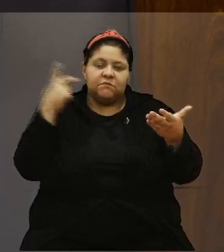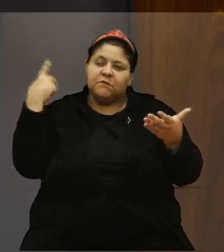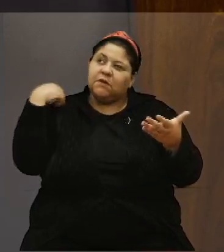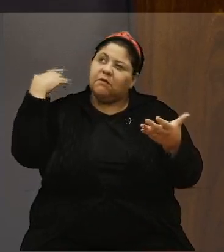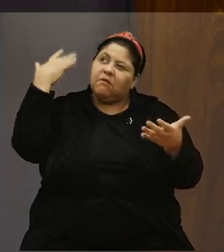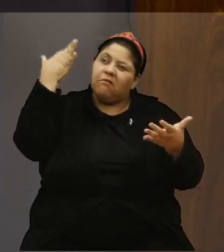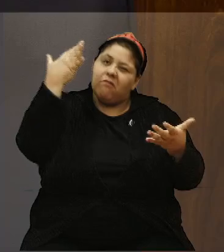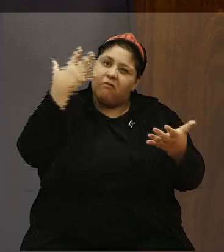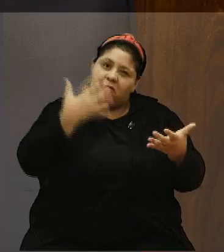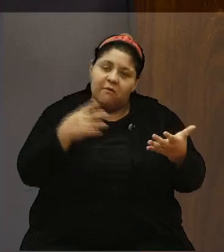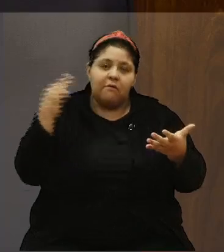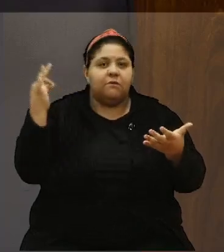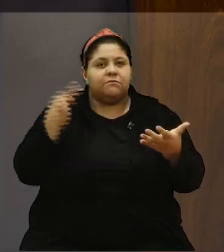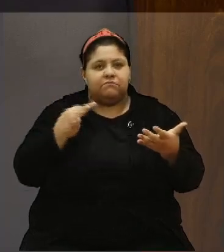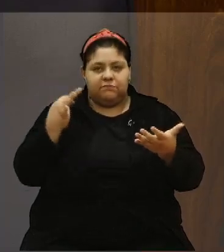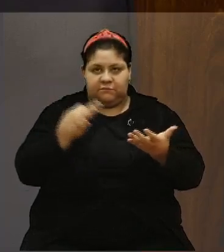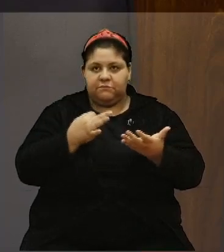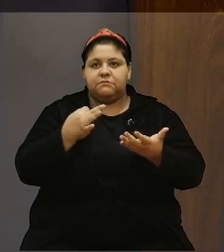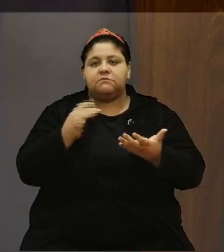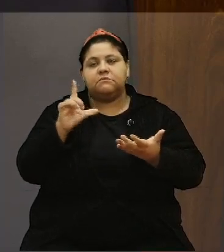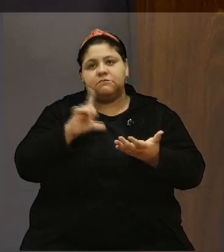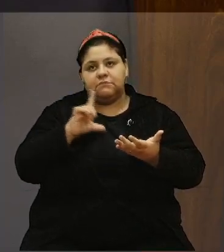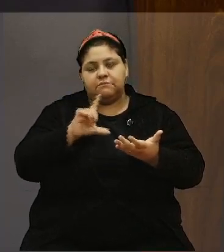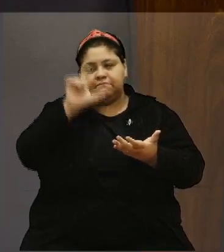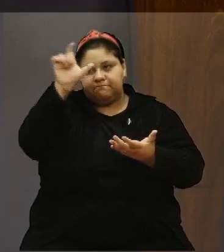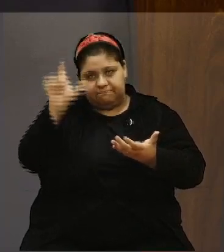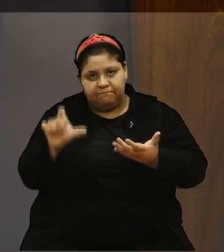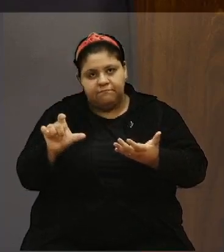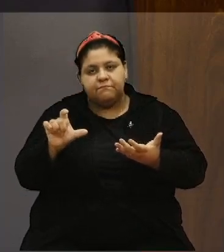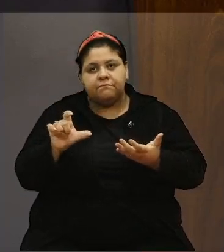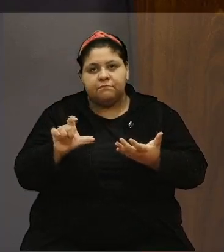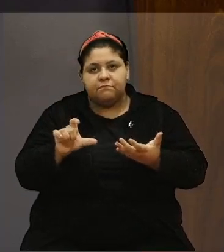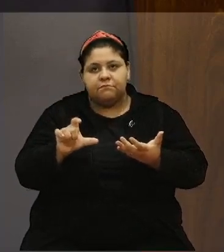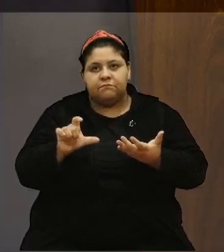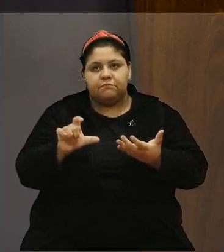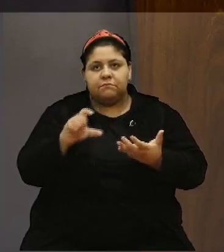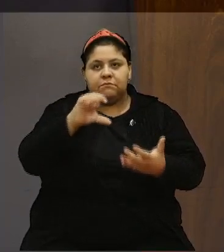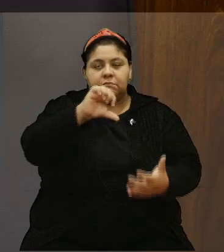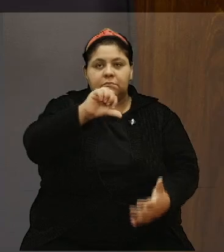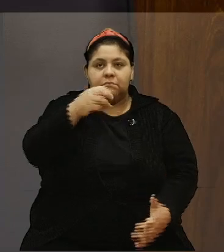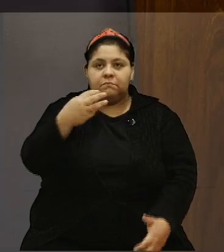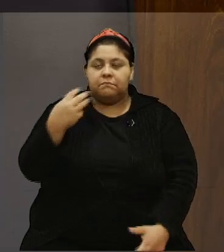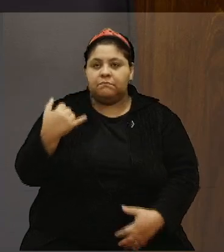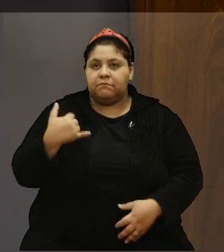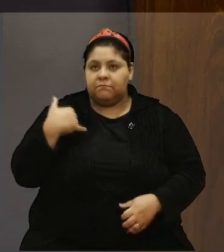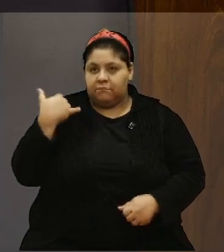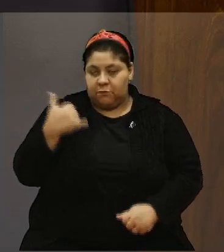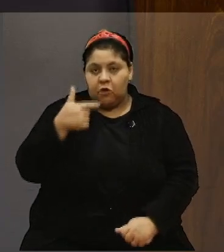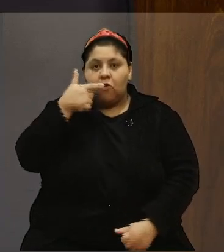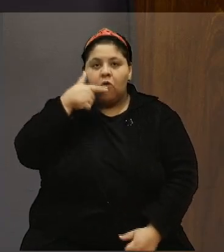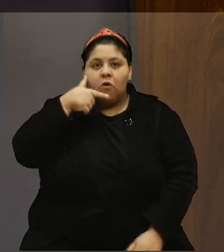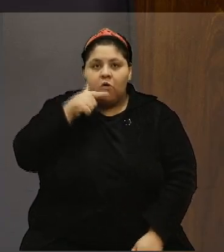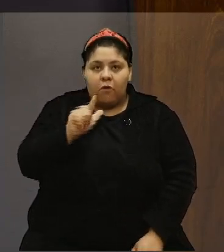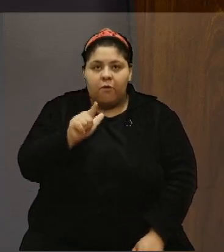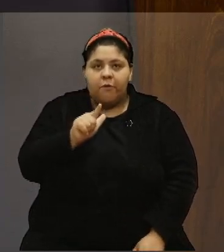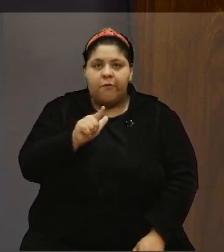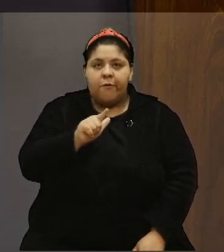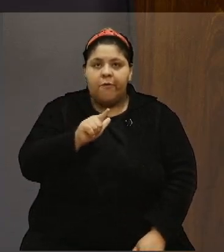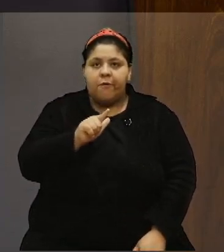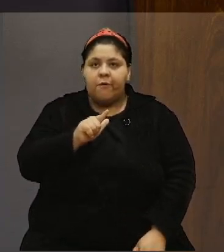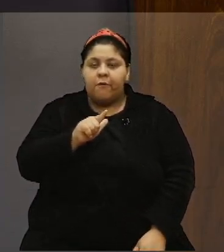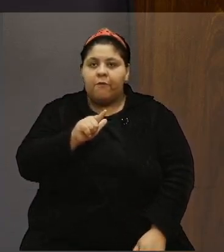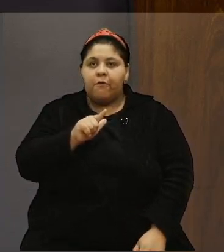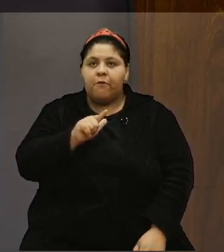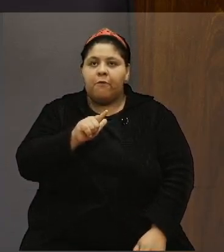tempo extraordinária que tem essa pessoa, que aos seus 93 anos conseguiu prepassar